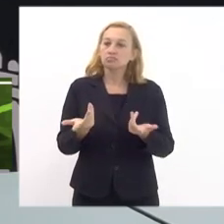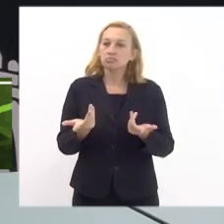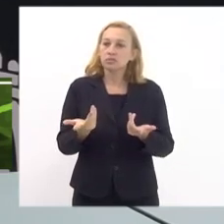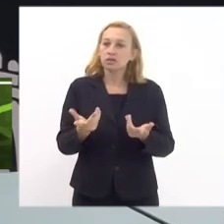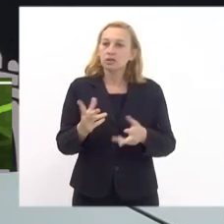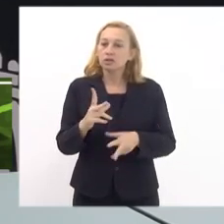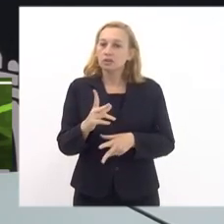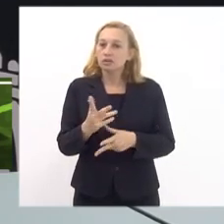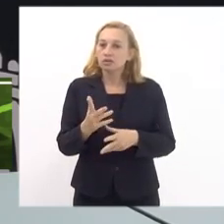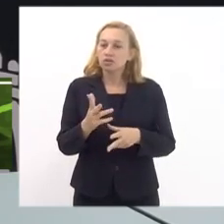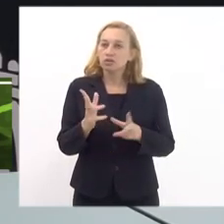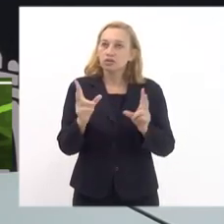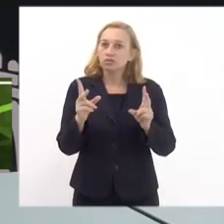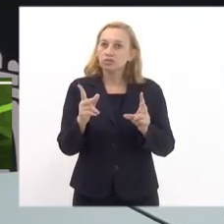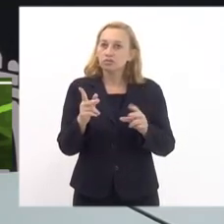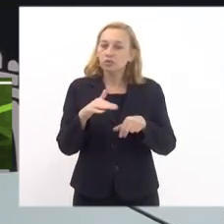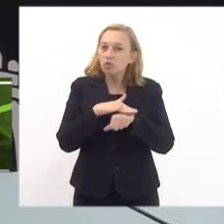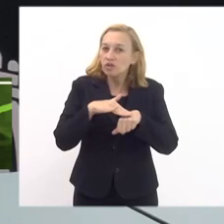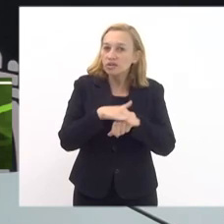comunitária sobre esse tema,